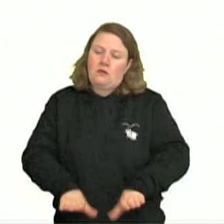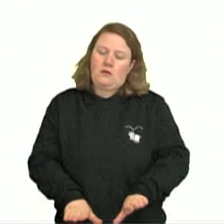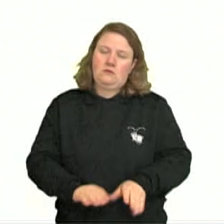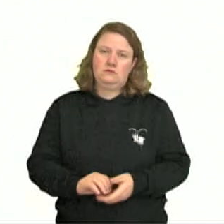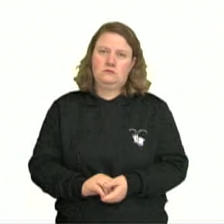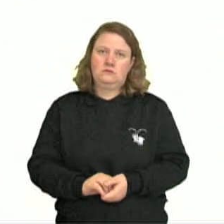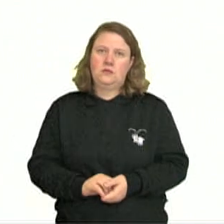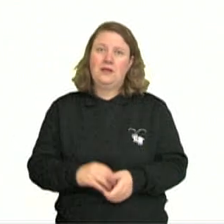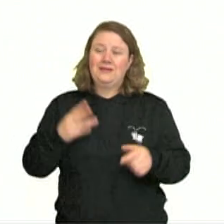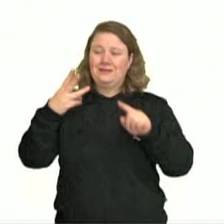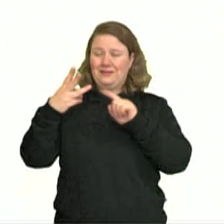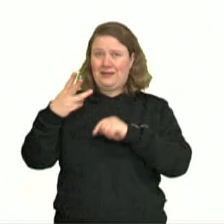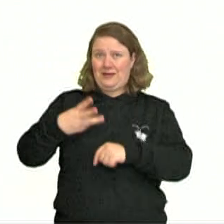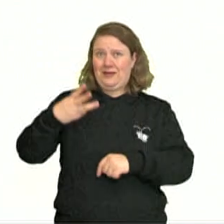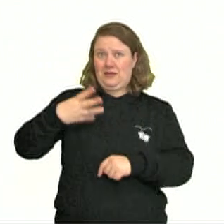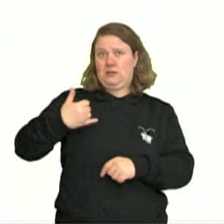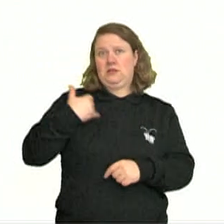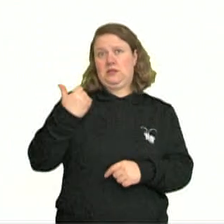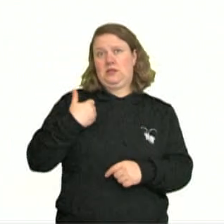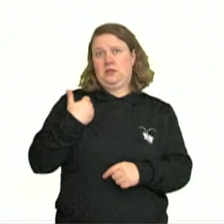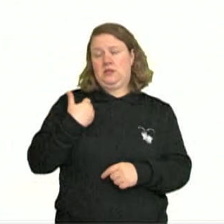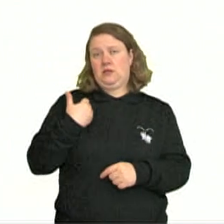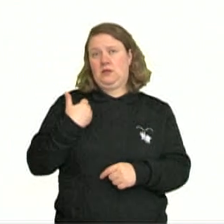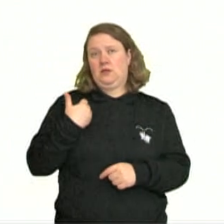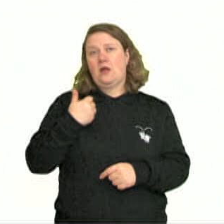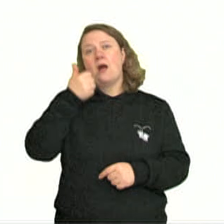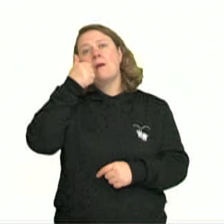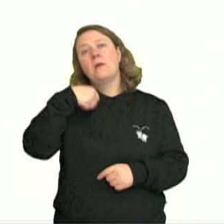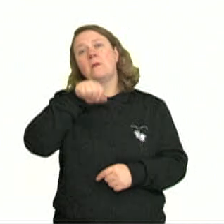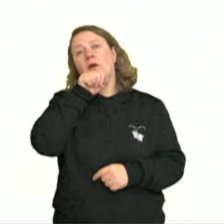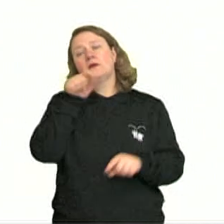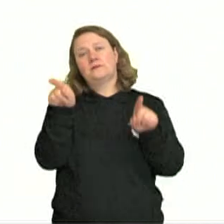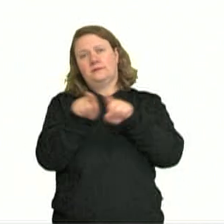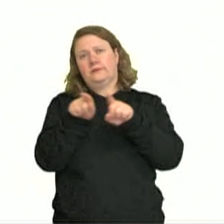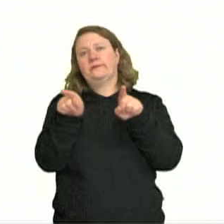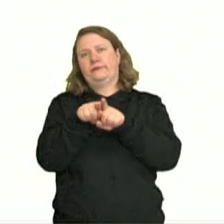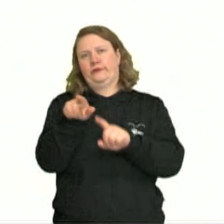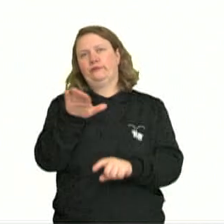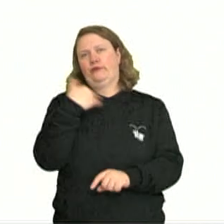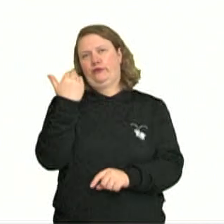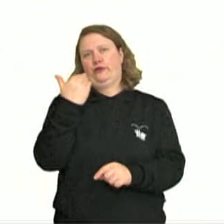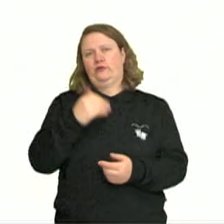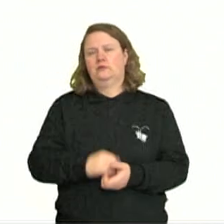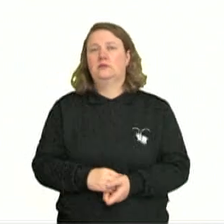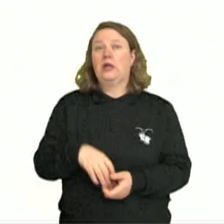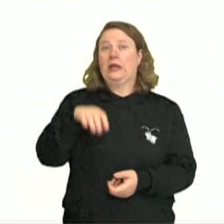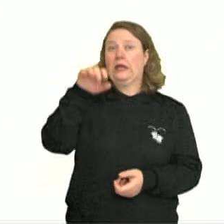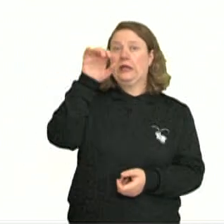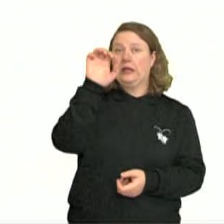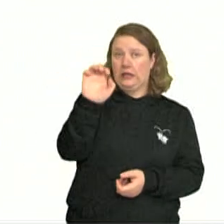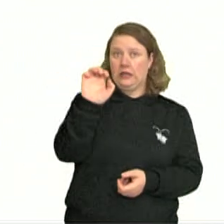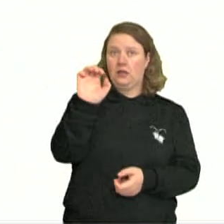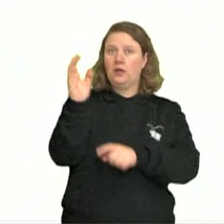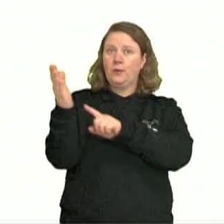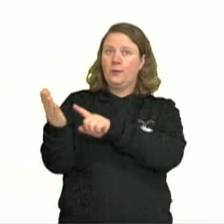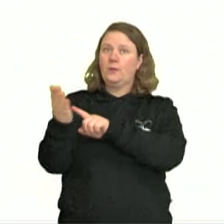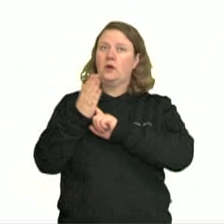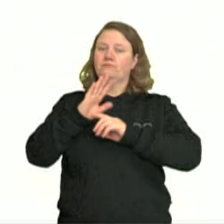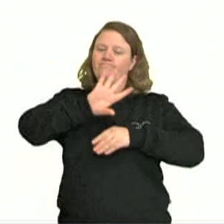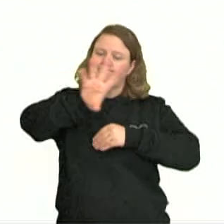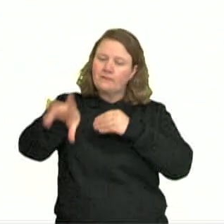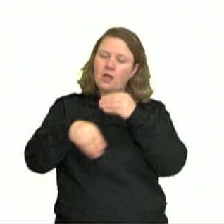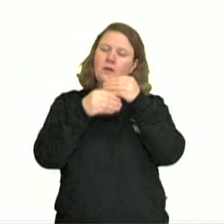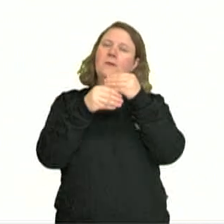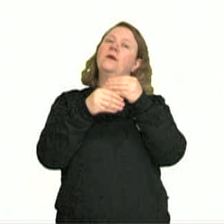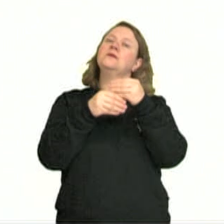também perdeu a mãe 3 anos depois do seu nascimento, né? Esse e traz essa adição, essa